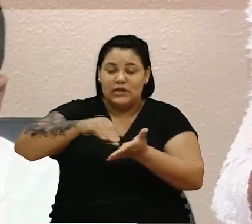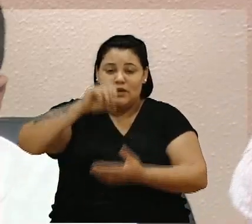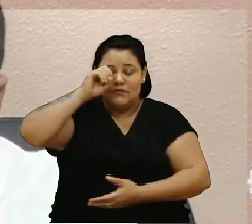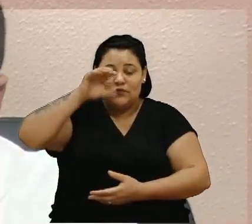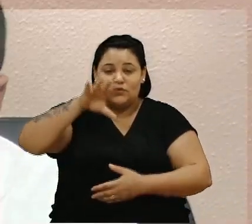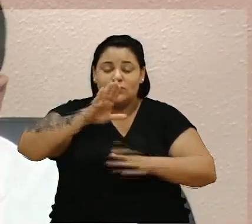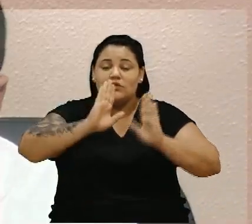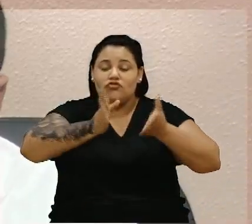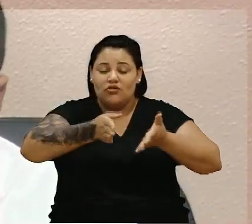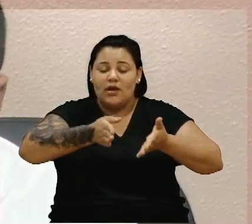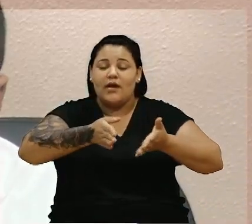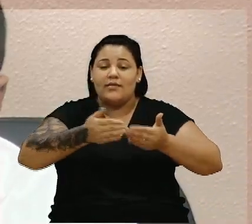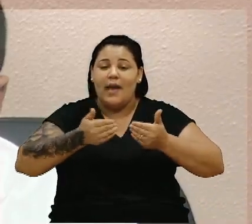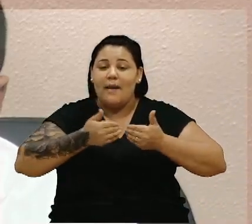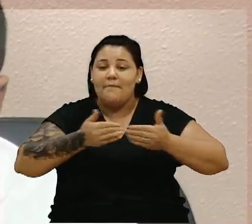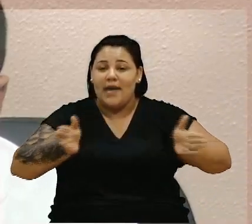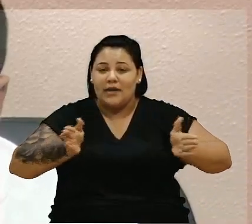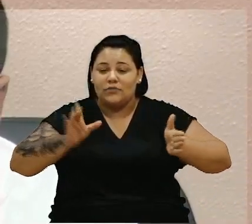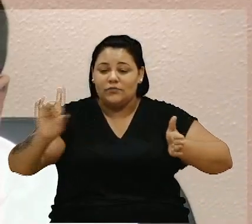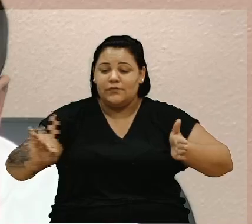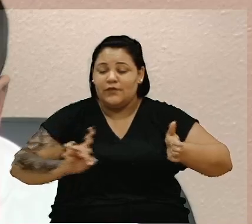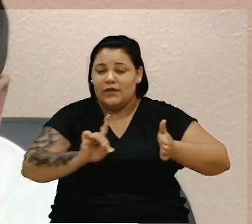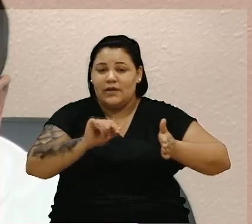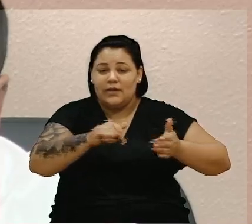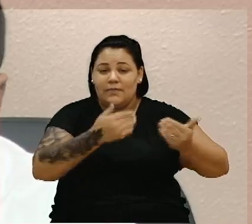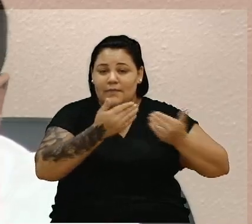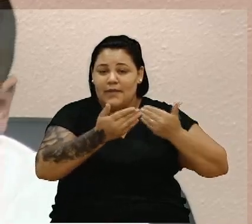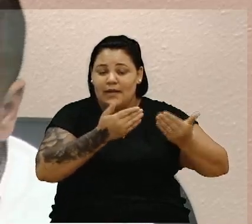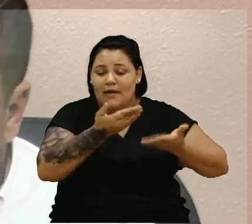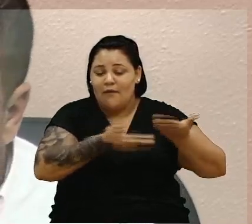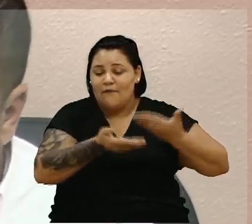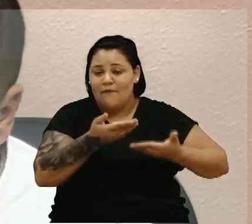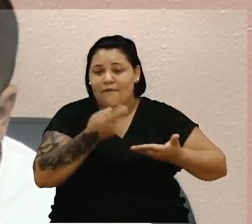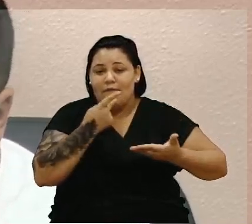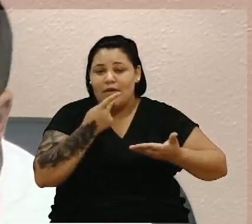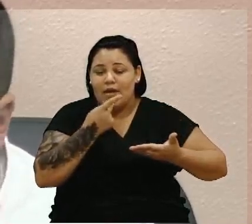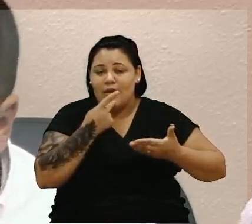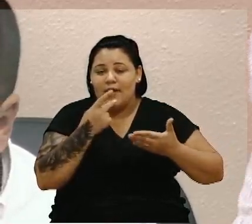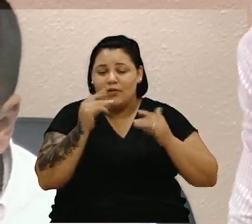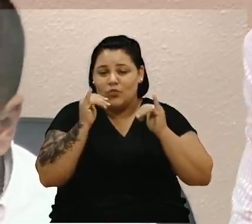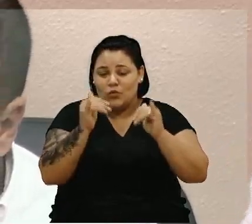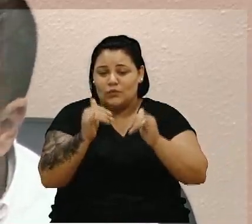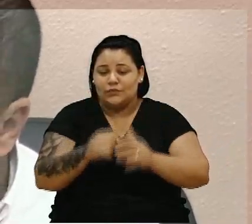já se colocou à disposição para vir nesta casa para tratar do transporte público. É isso, presidente. Obrigado, vereador Petrini.